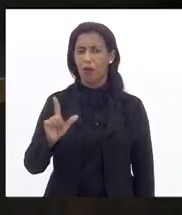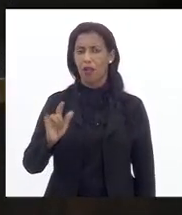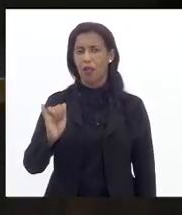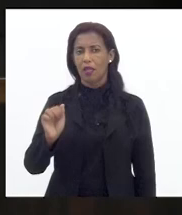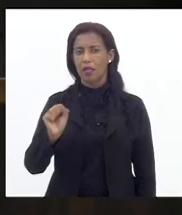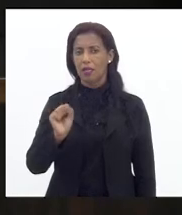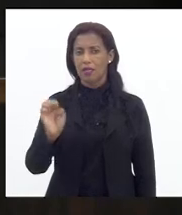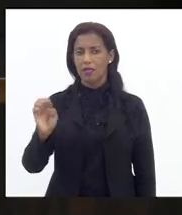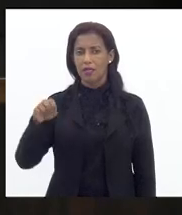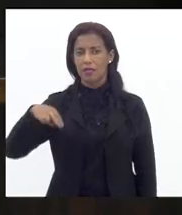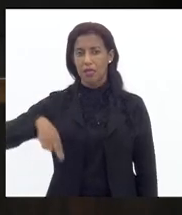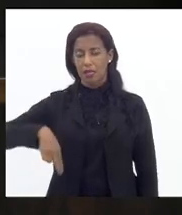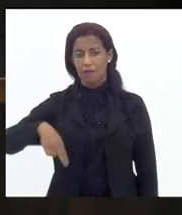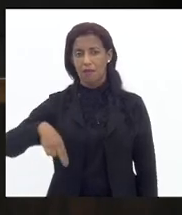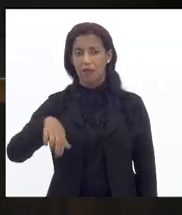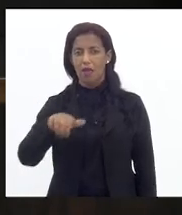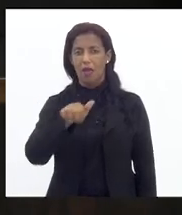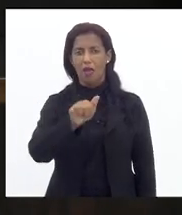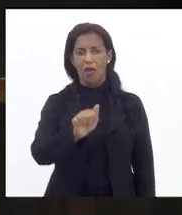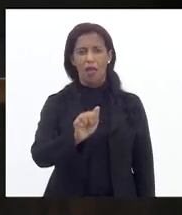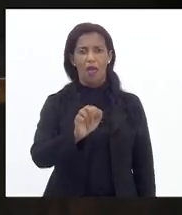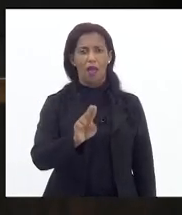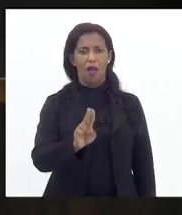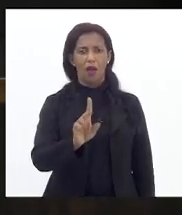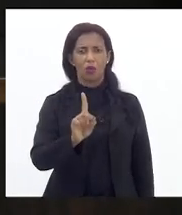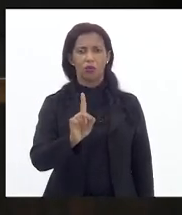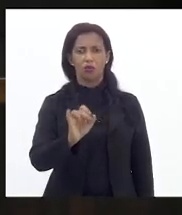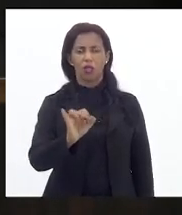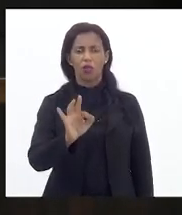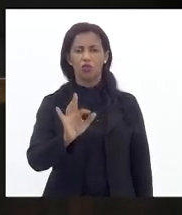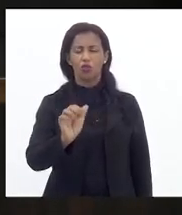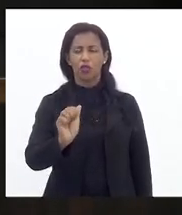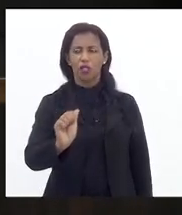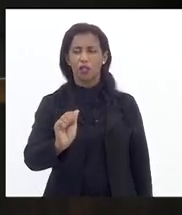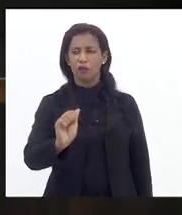membro da Auditoria Cidadã à